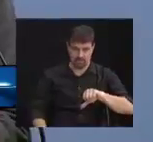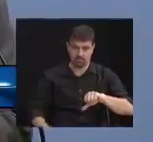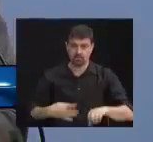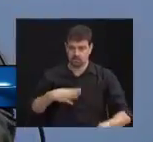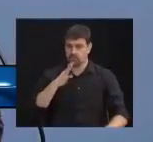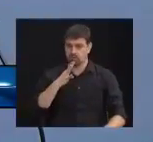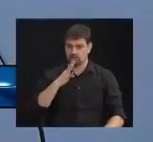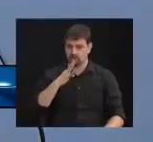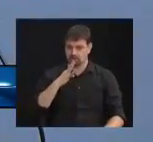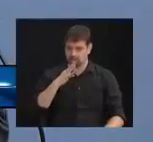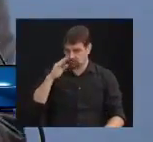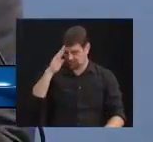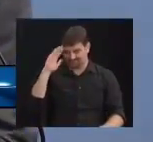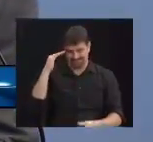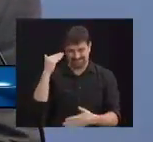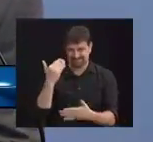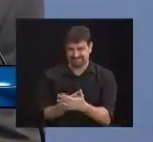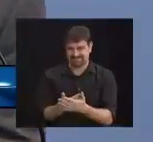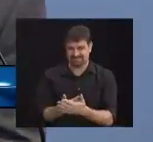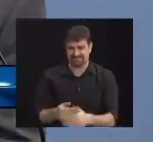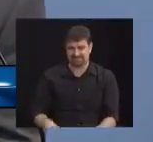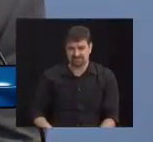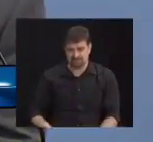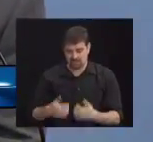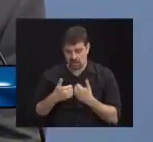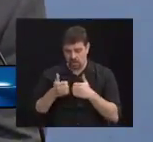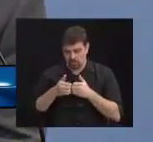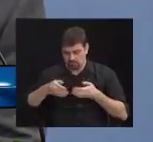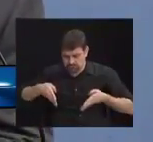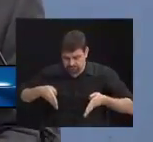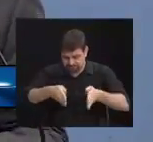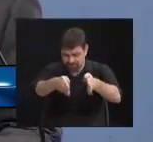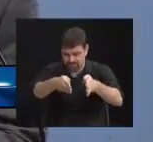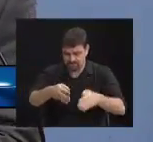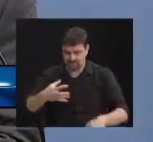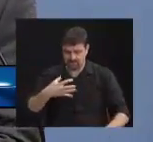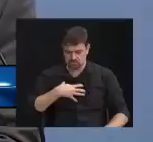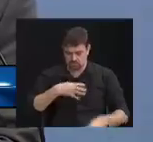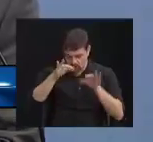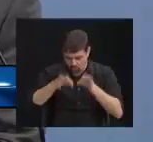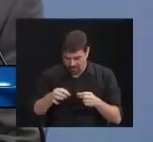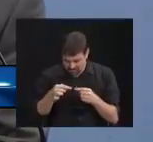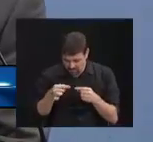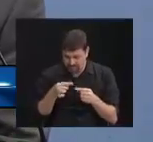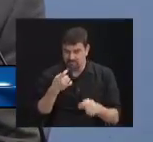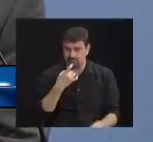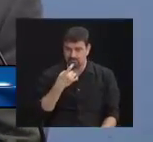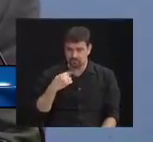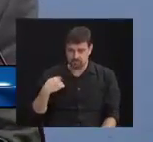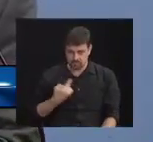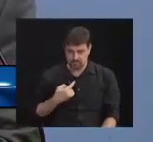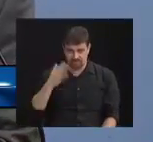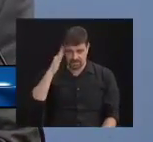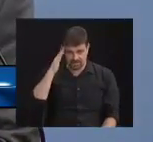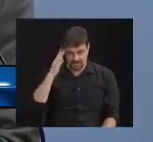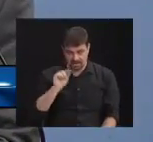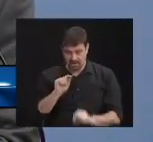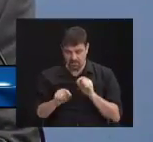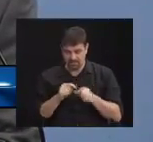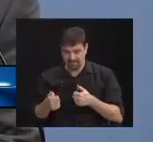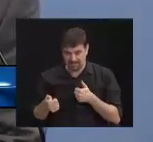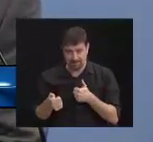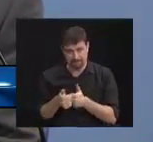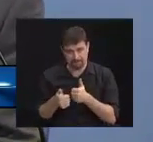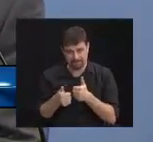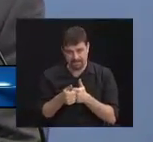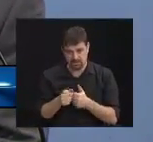não acredito que talvez o BRT seja a melhor forma para Campinas, muito embora a gente saiba que é o que está mais próximo